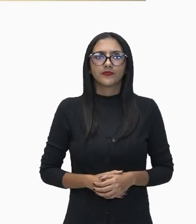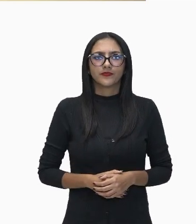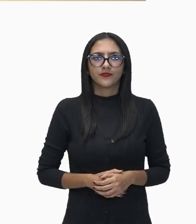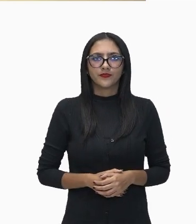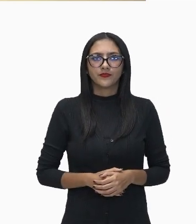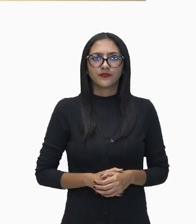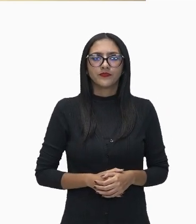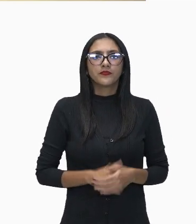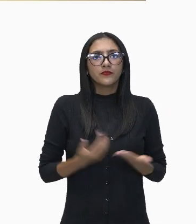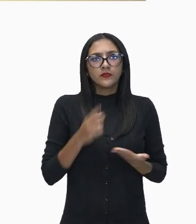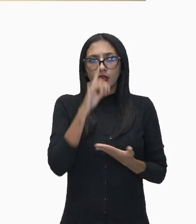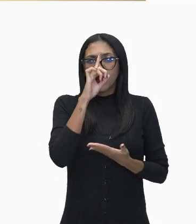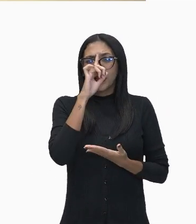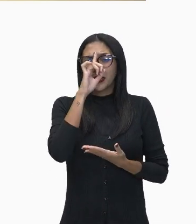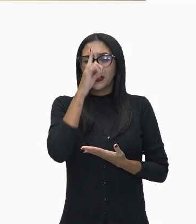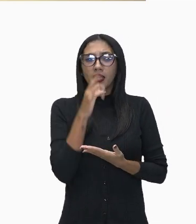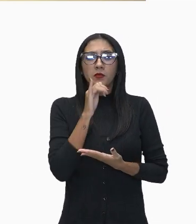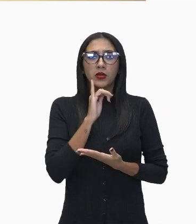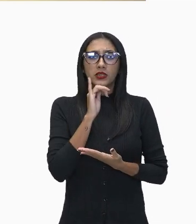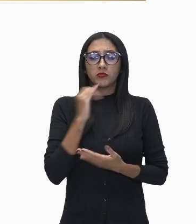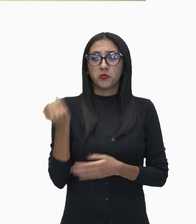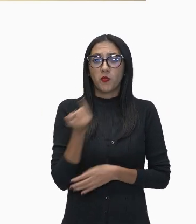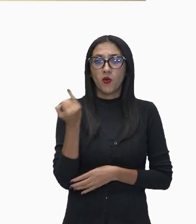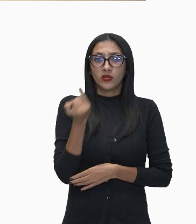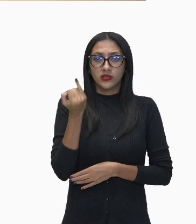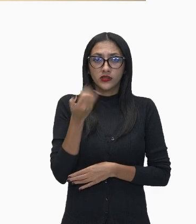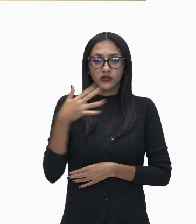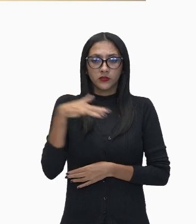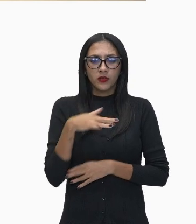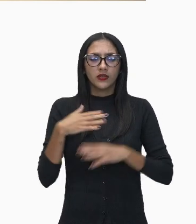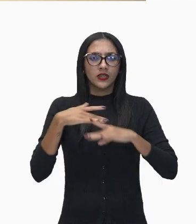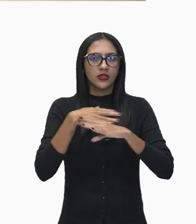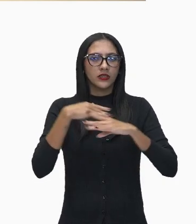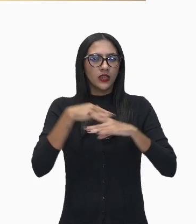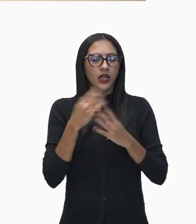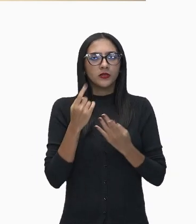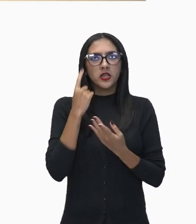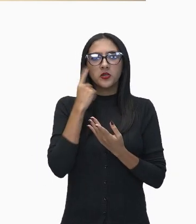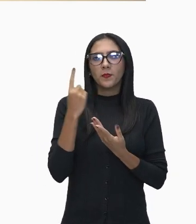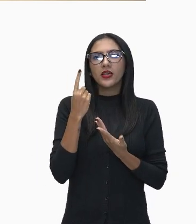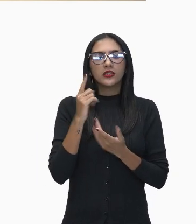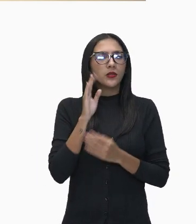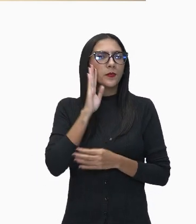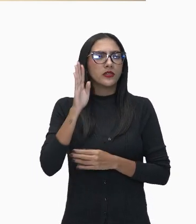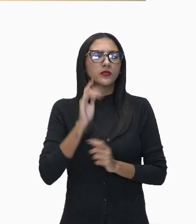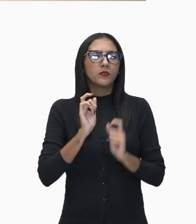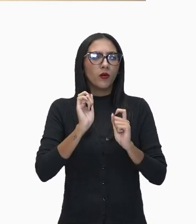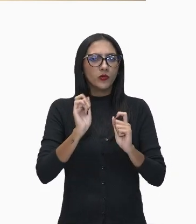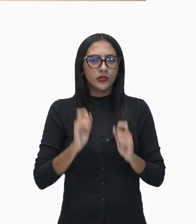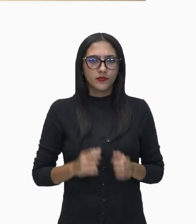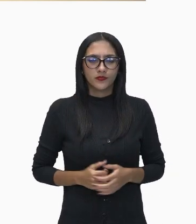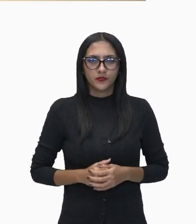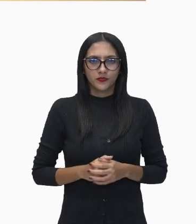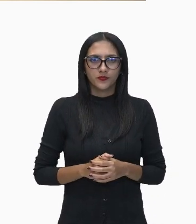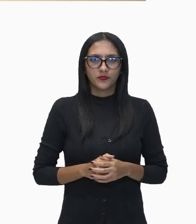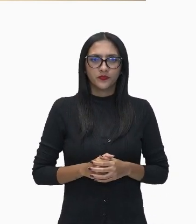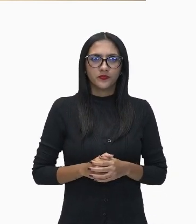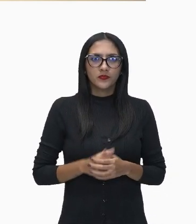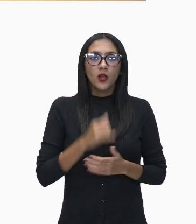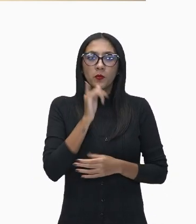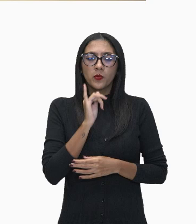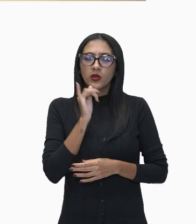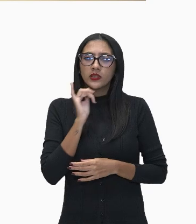em importância de uma cidade, a gente geralmente pensa no quanto se fomenta